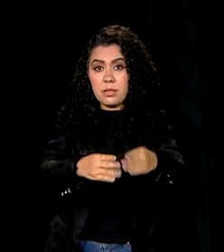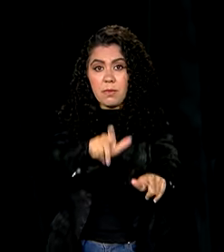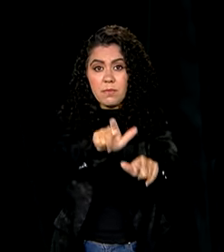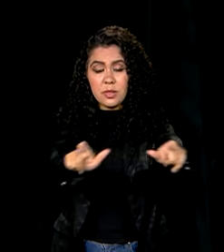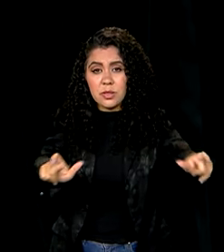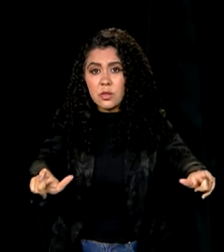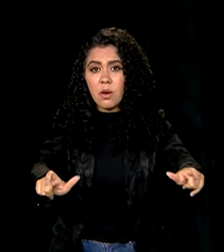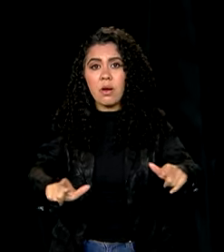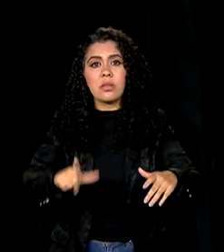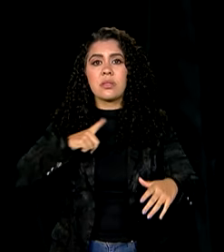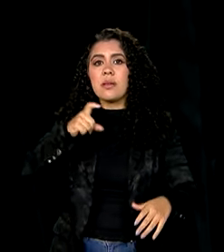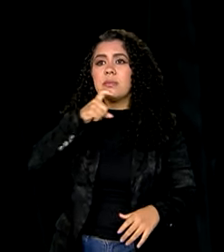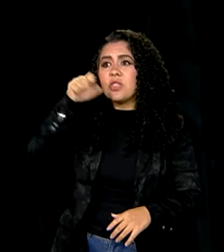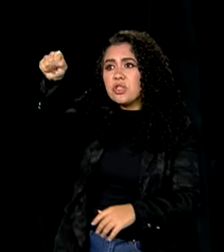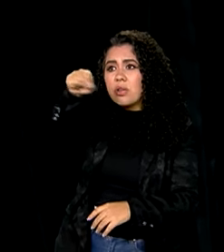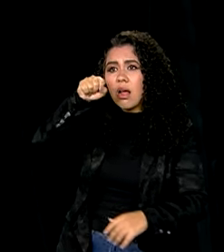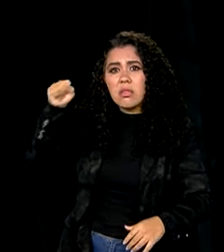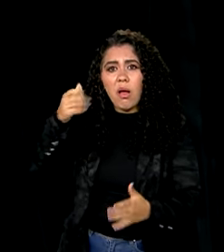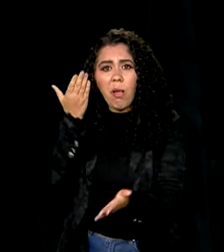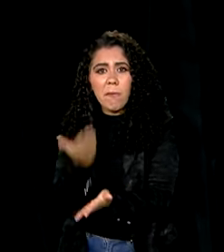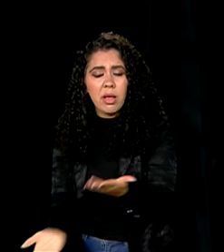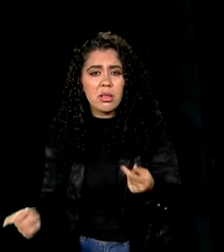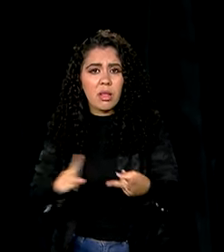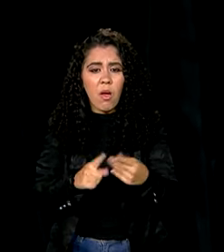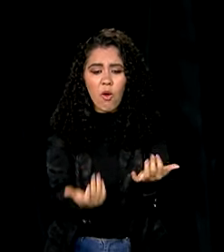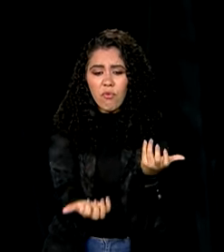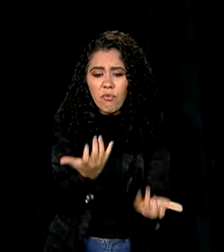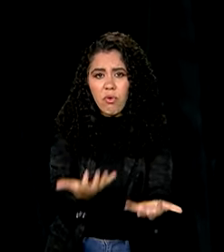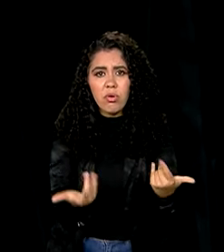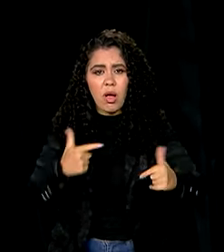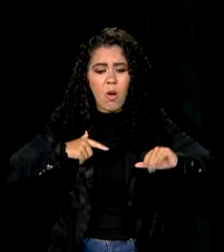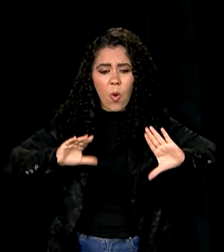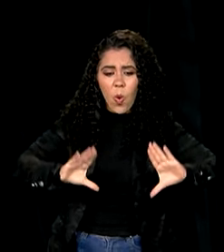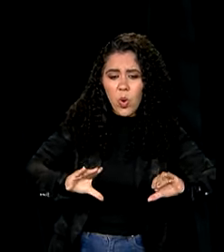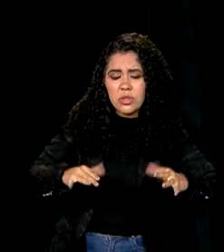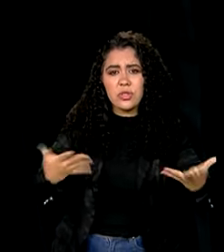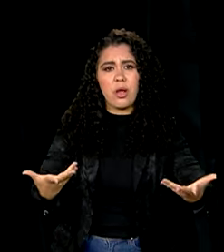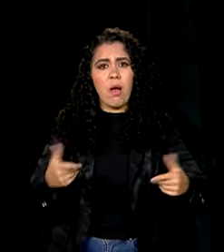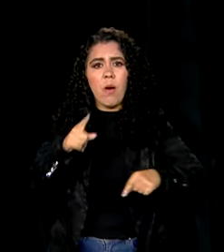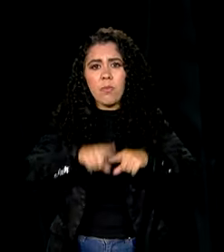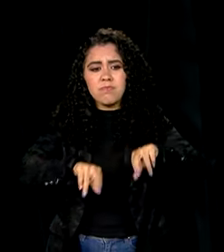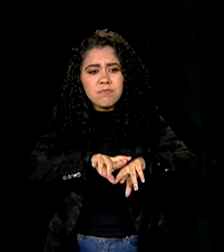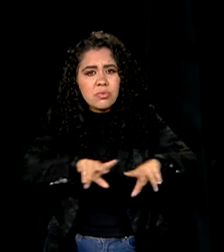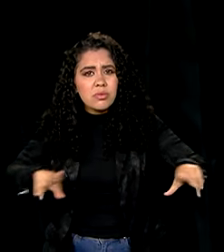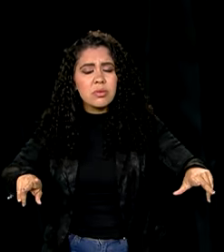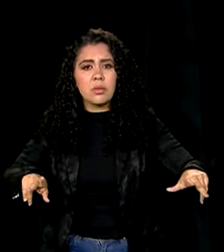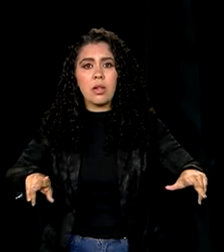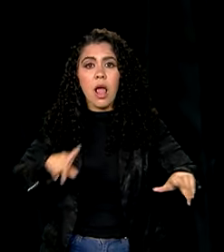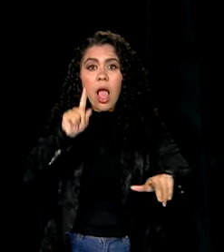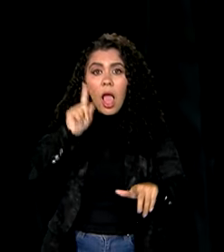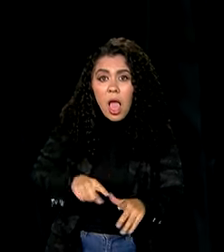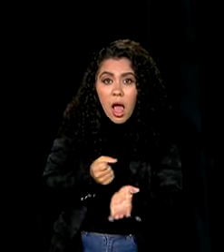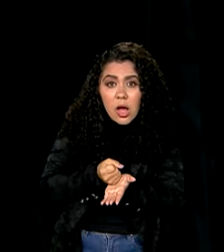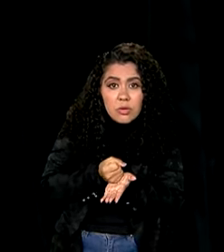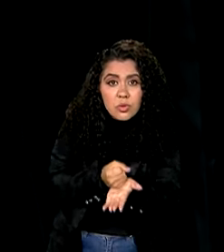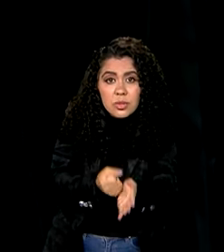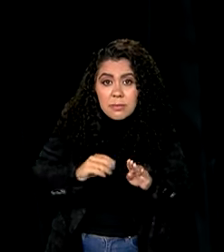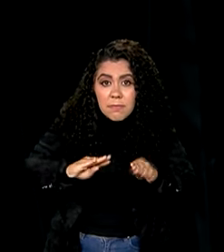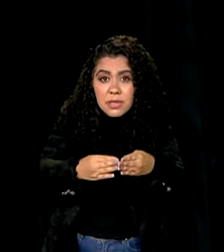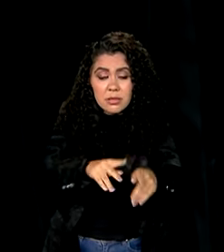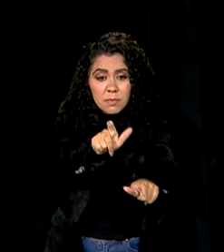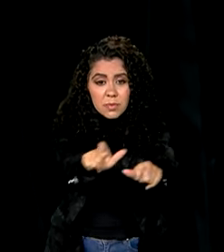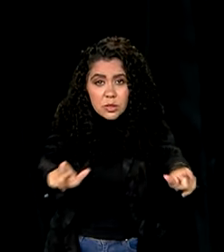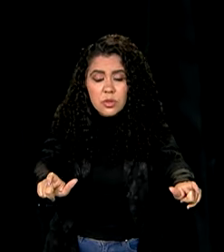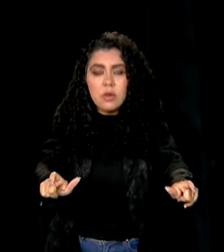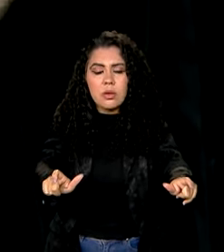sua geladeira, seu fogão, sua televisão, seus móveis, seu colchão. Uma ajuda para essas pessoas e